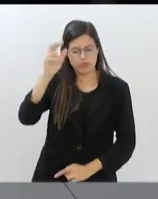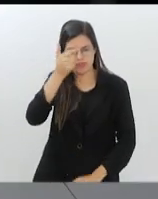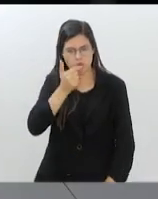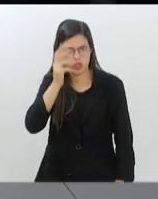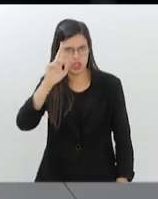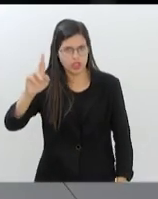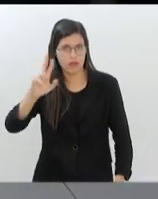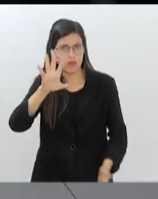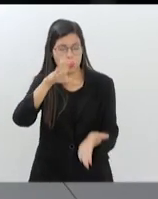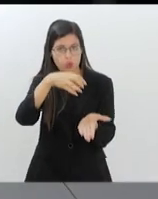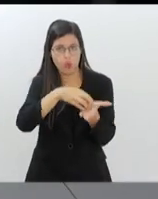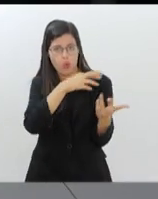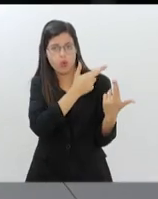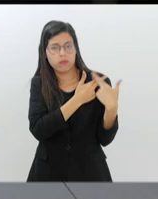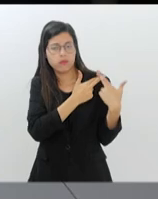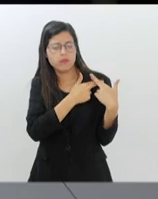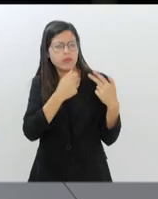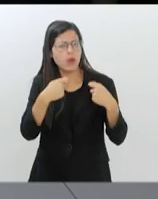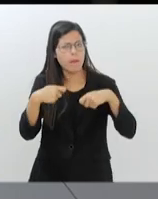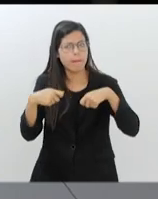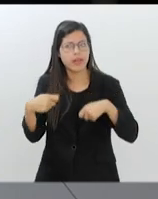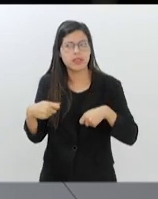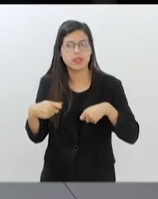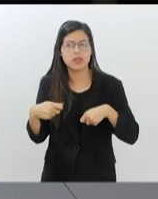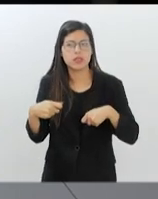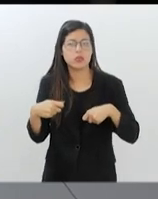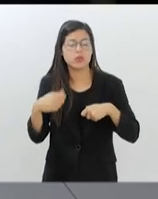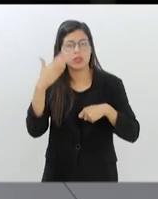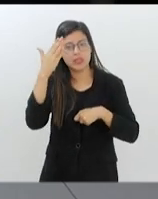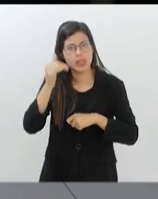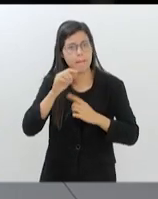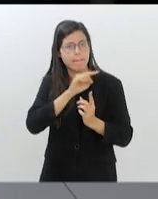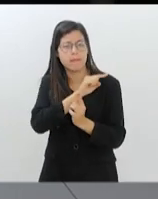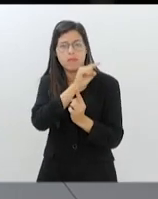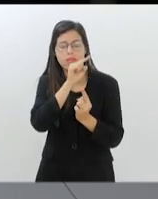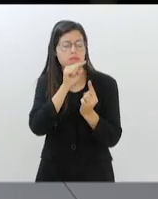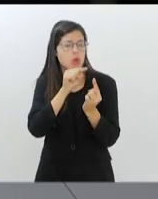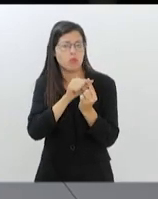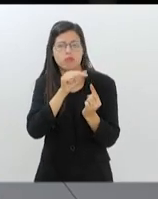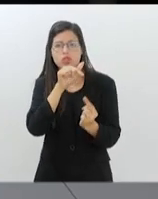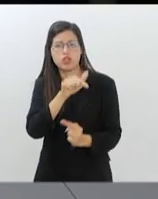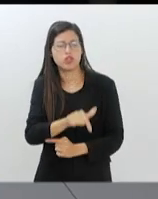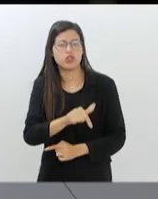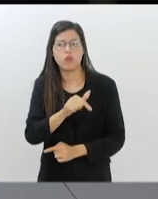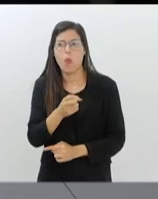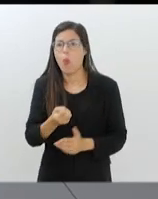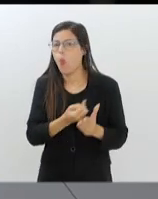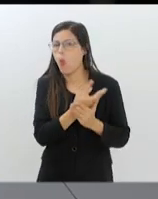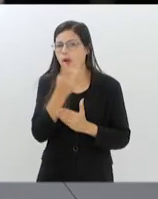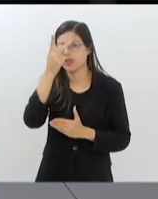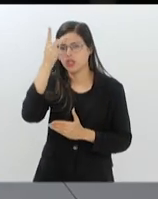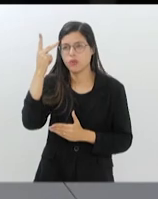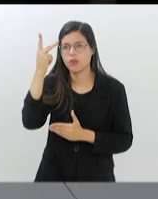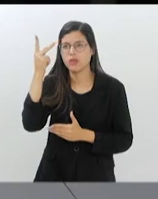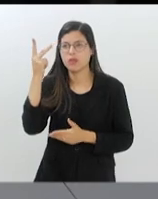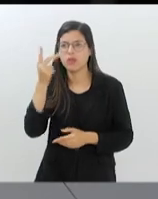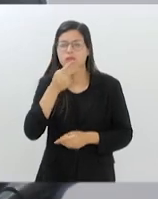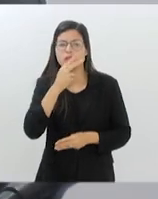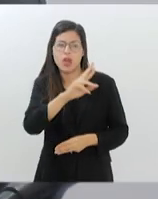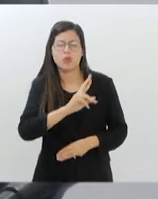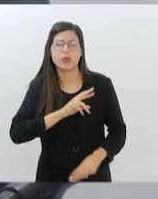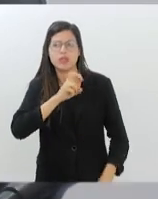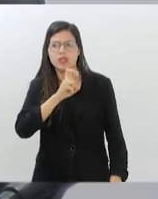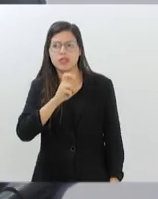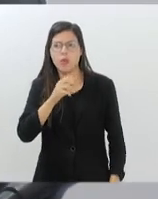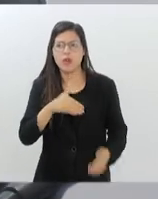responsabilidade eu tenho que designar objetivamente claramente Quantos são o senhor disse cinco assim a sua